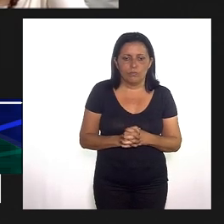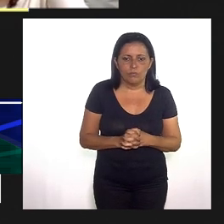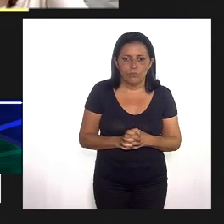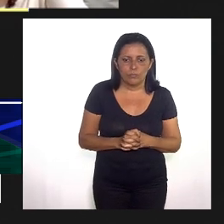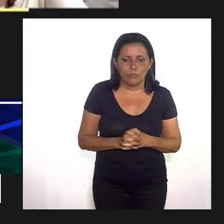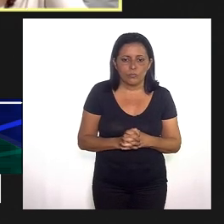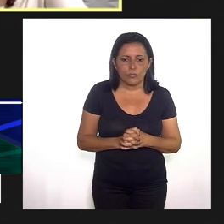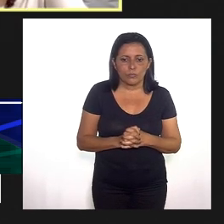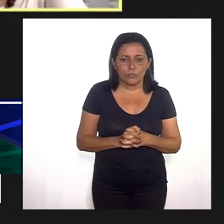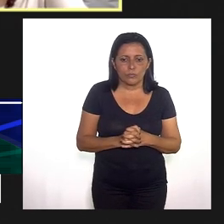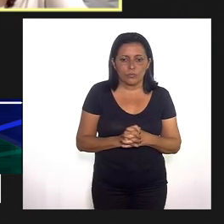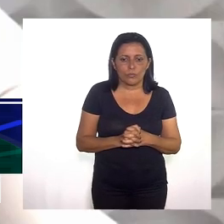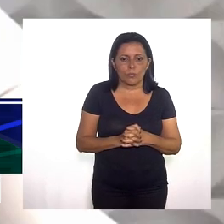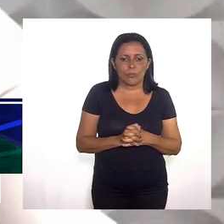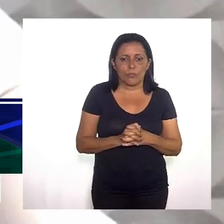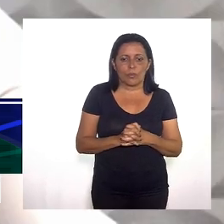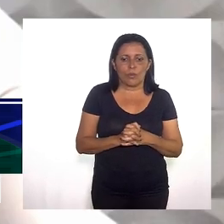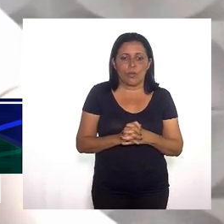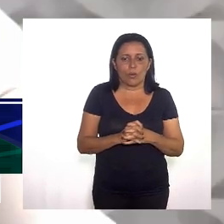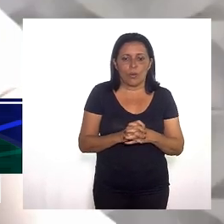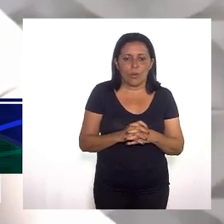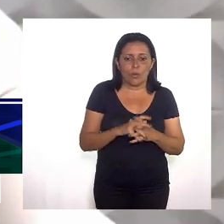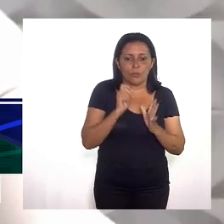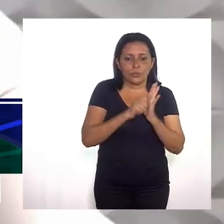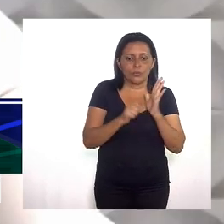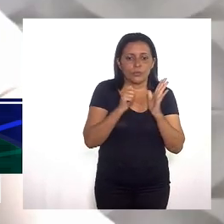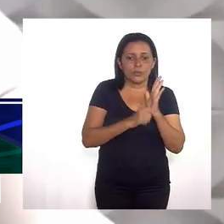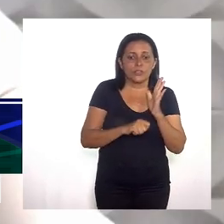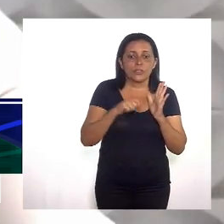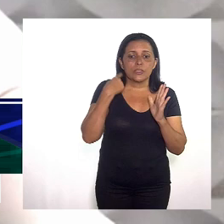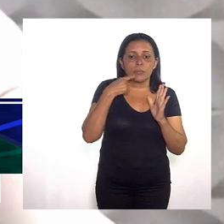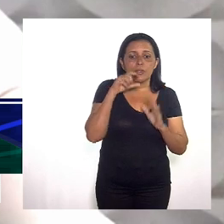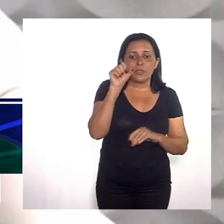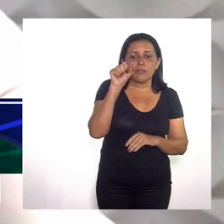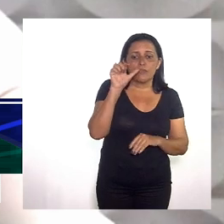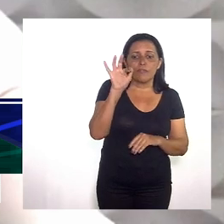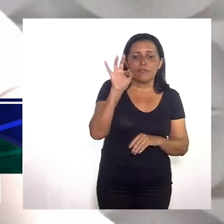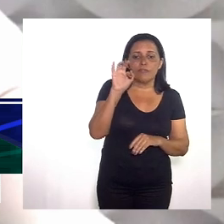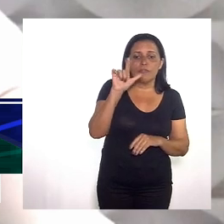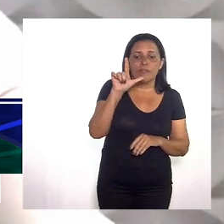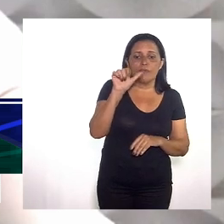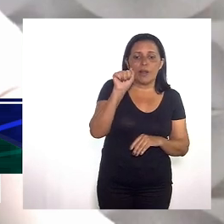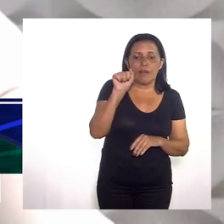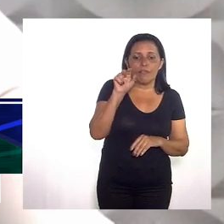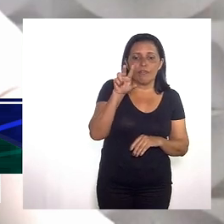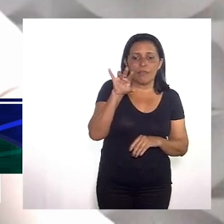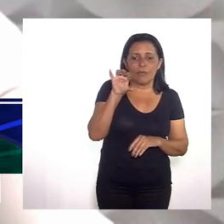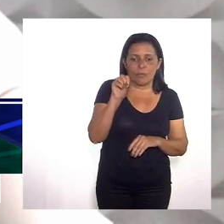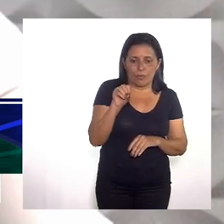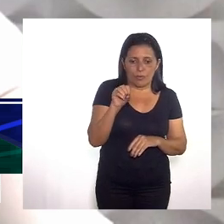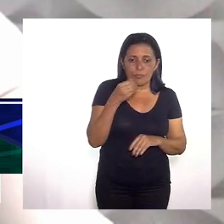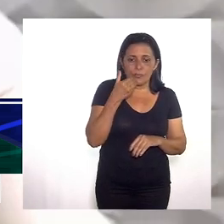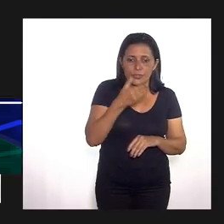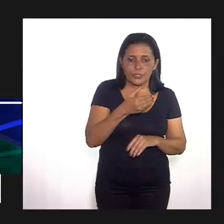O último orador inscrito é o deputado Flávio Serafini. Eu queria pedir, deputado Valdec.